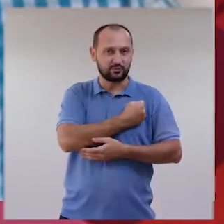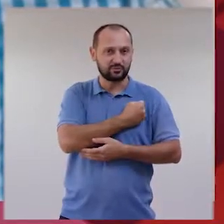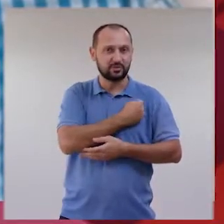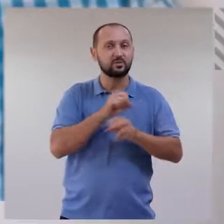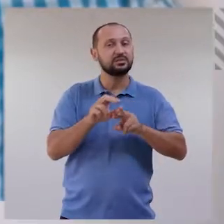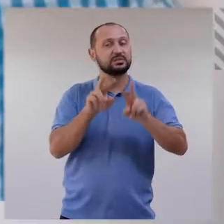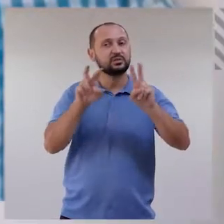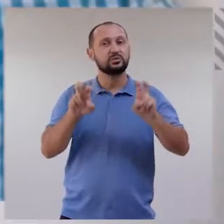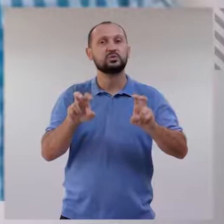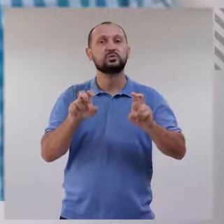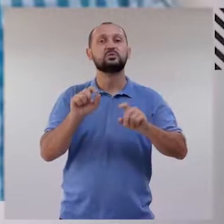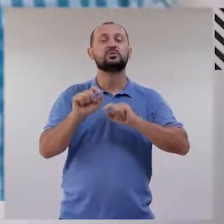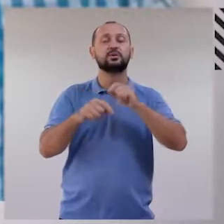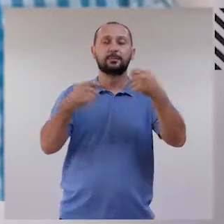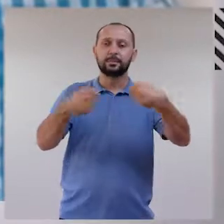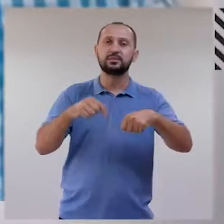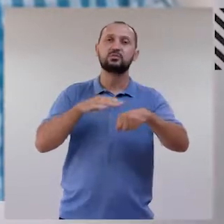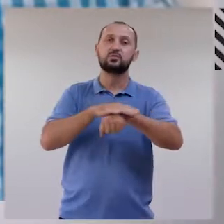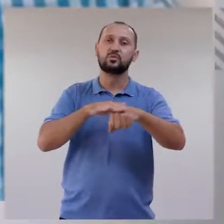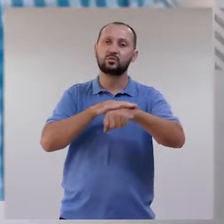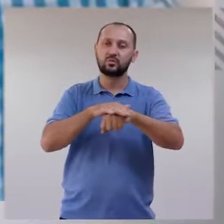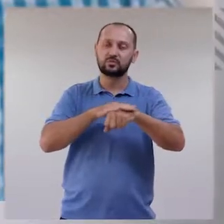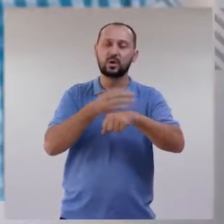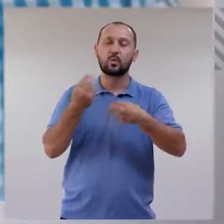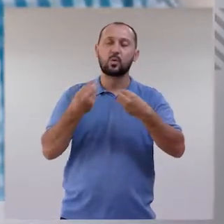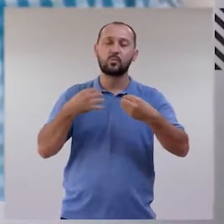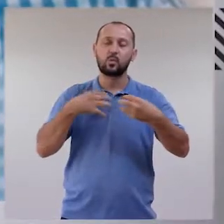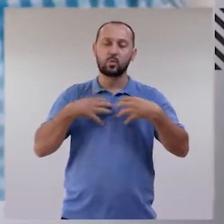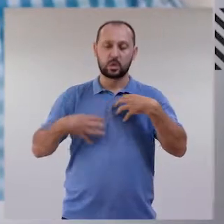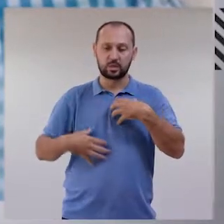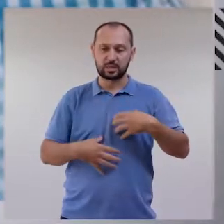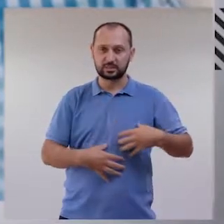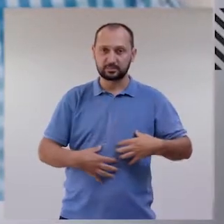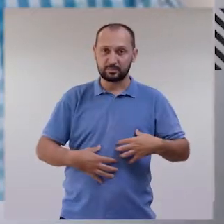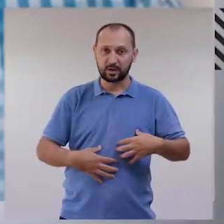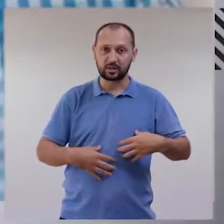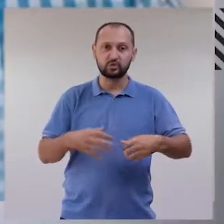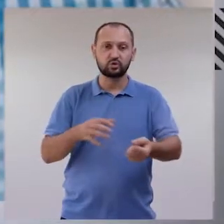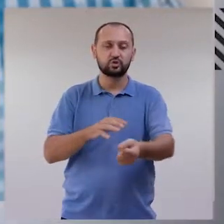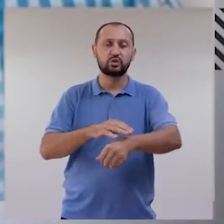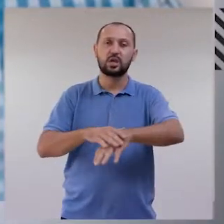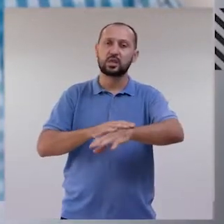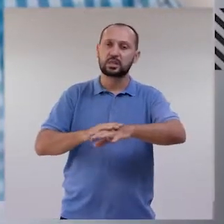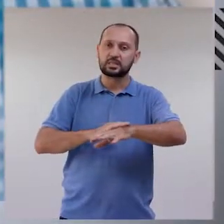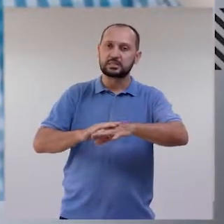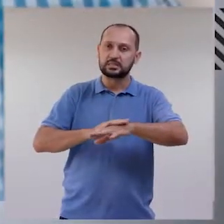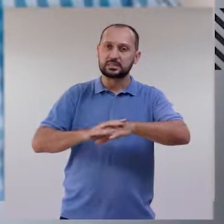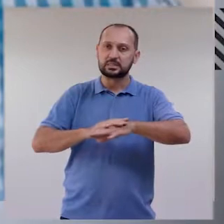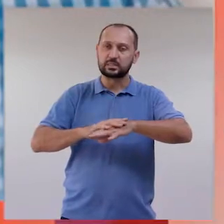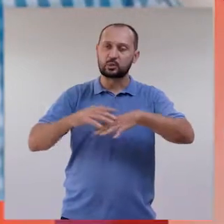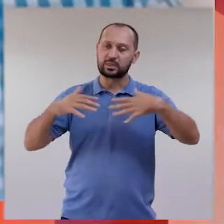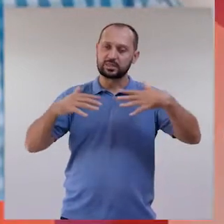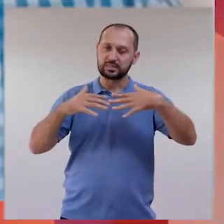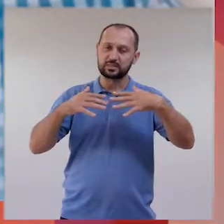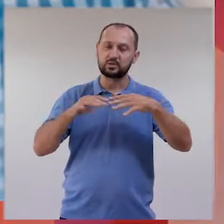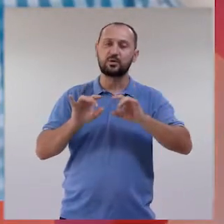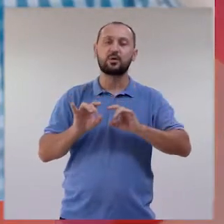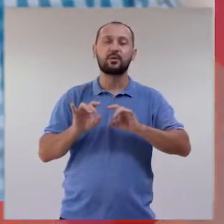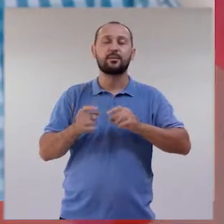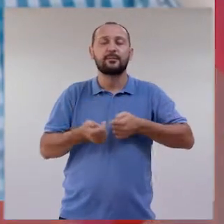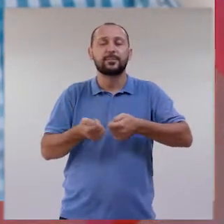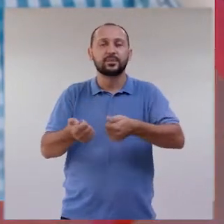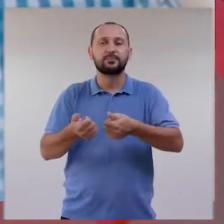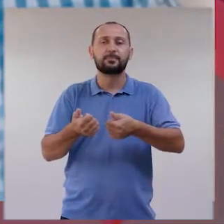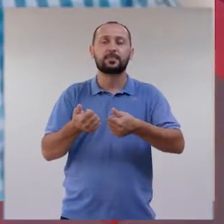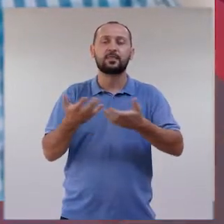tem que trazer o assunto transplante de órgãos e tecidos. E antes da gente entrar de cabeça nesse